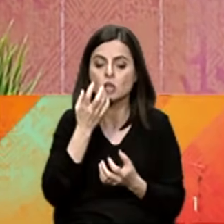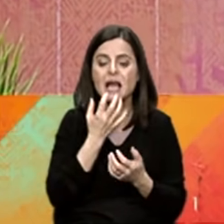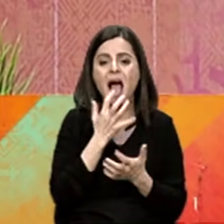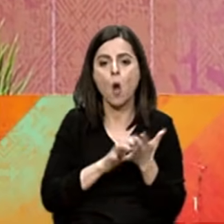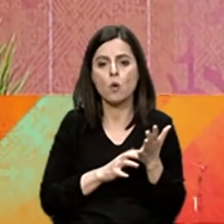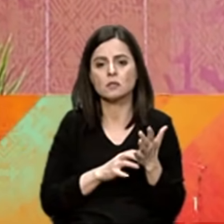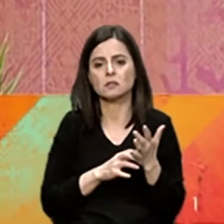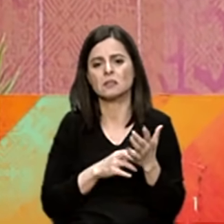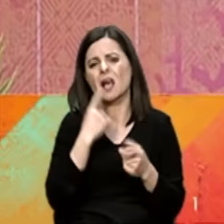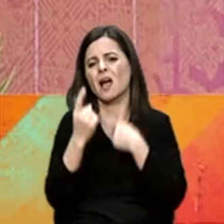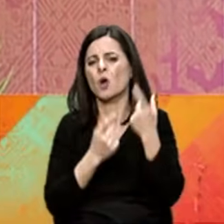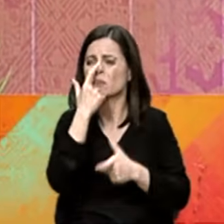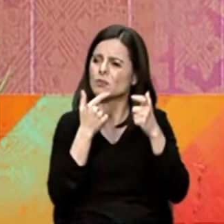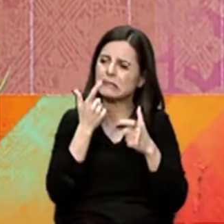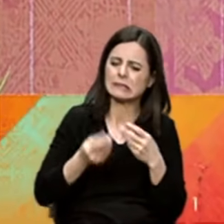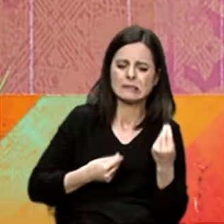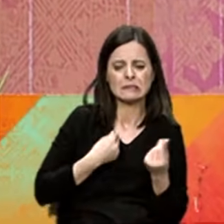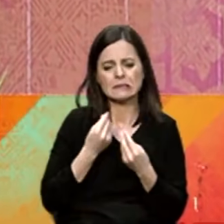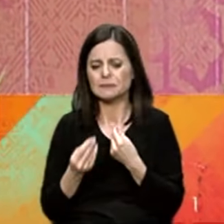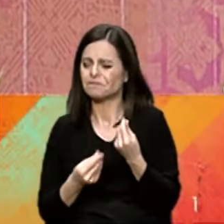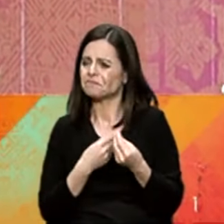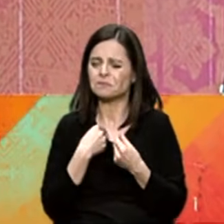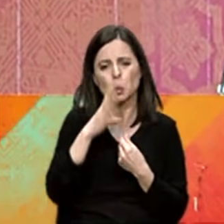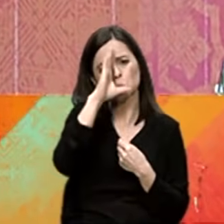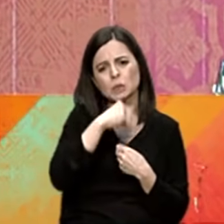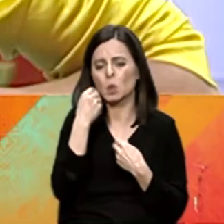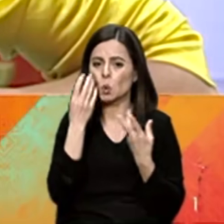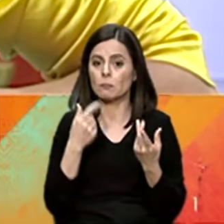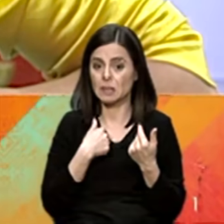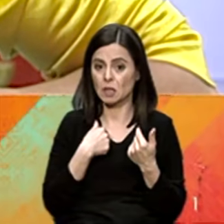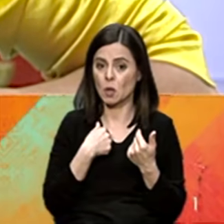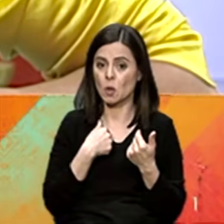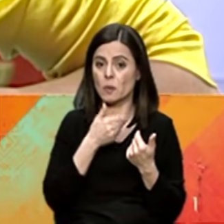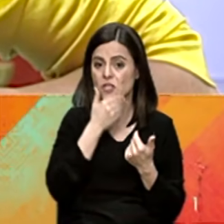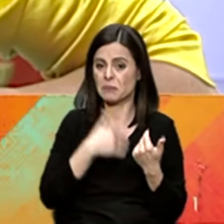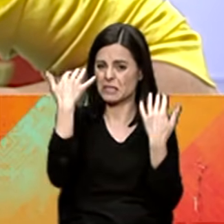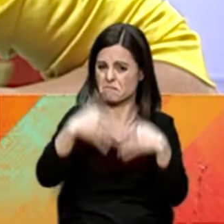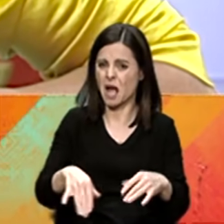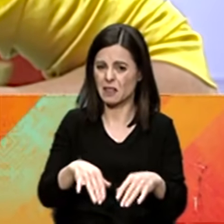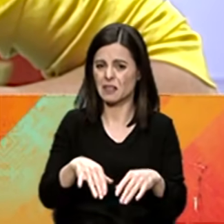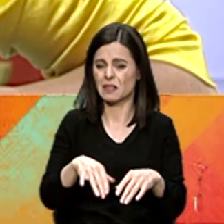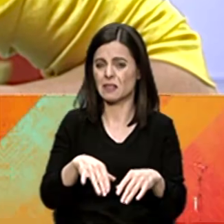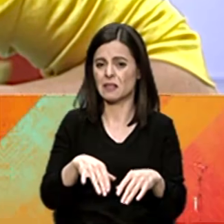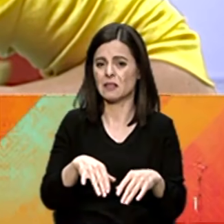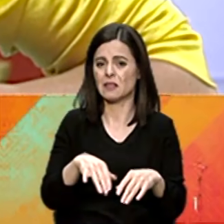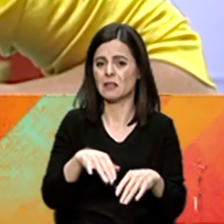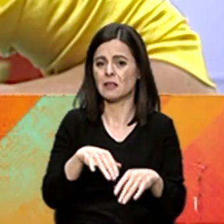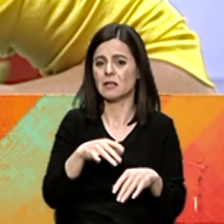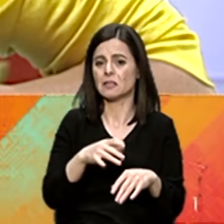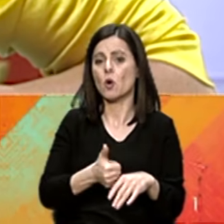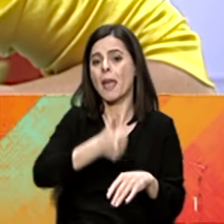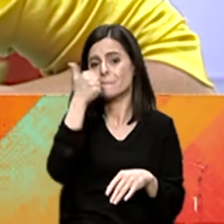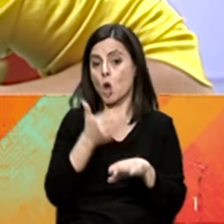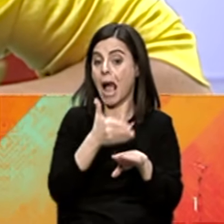que coze, pois não corre bem, porque fica duro. Eu já duro. Tive uma má experiência com arroz integral. Pronto. Se calhar foi por isso que abandonei. Então vou passar a demolhar.